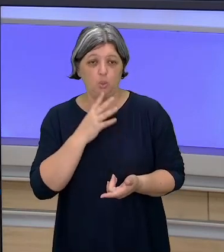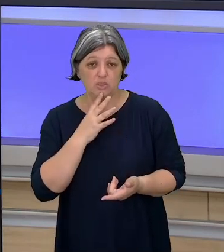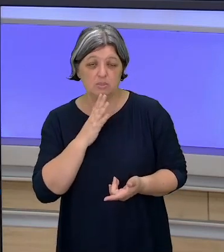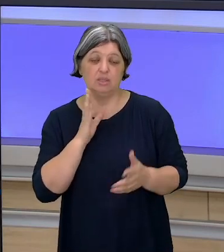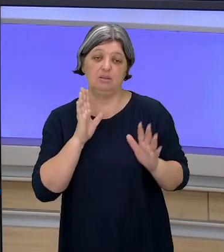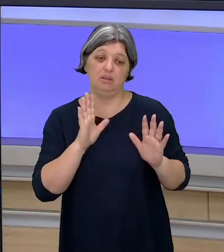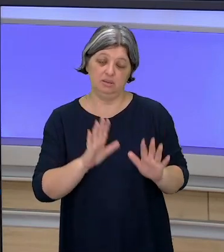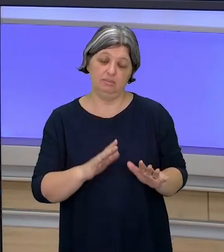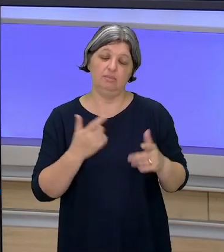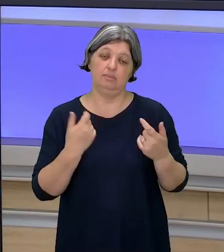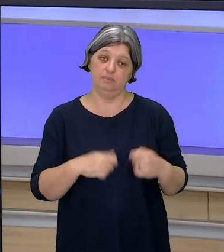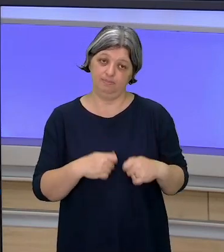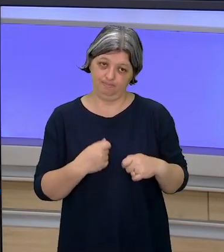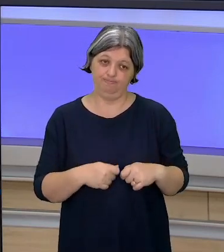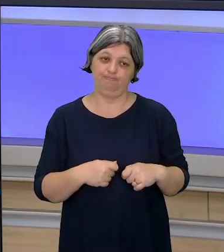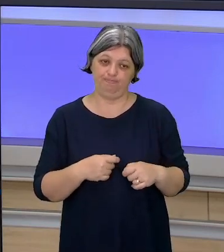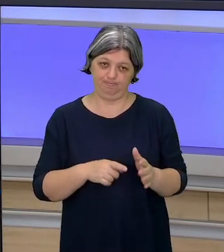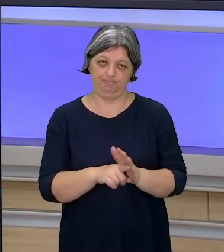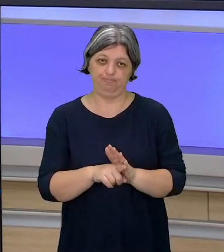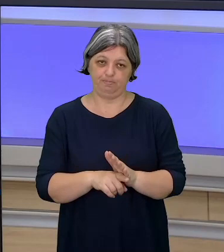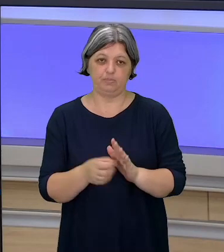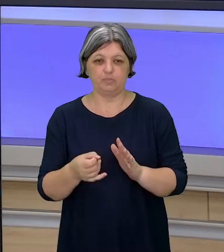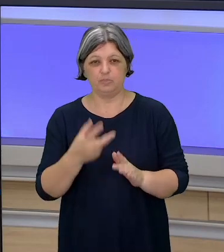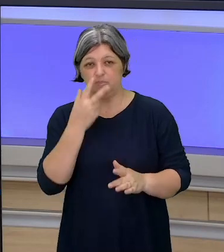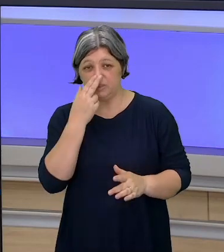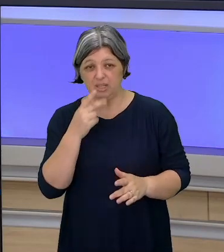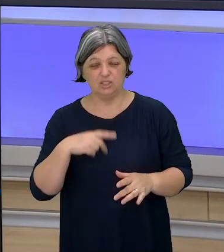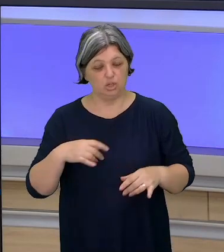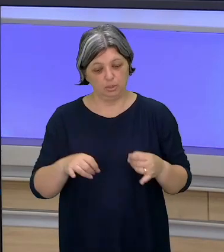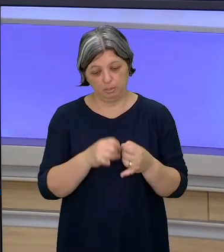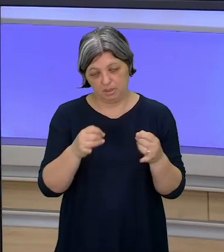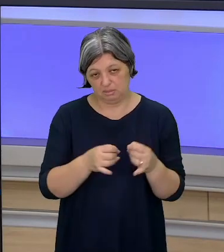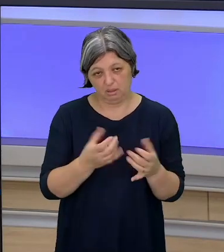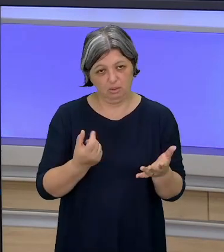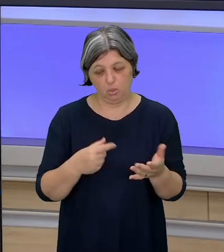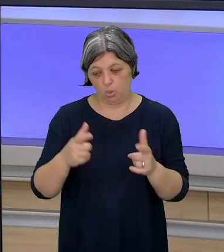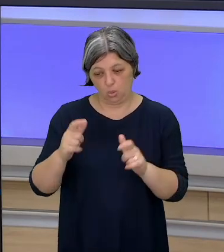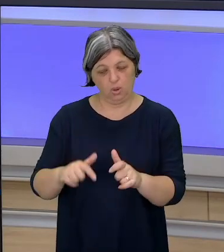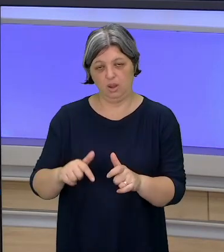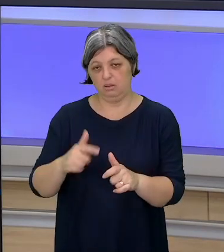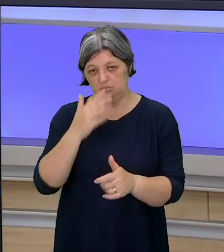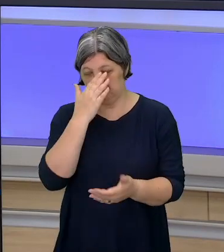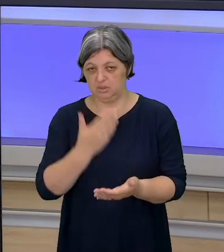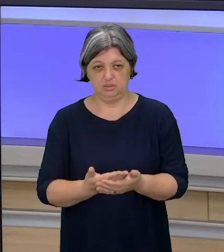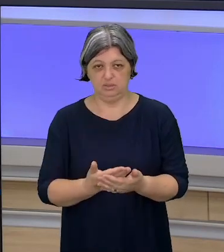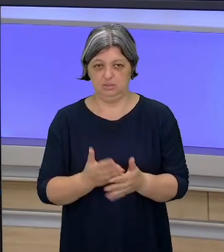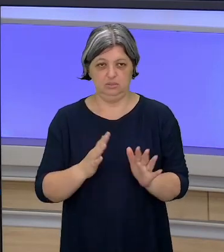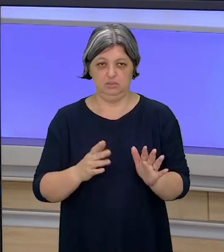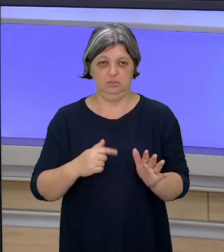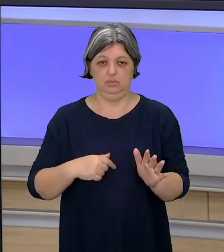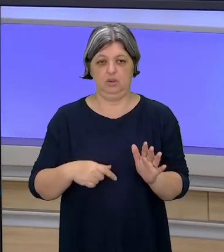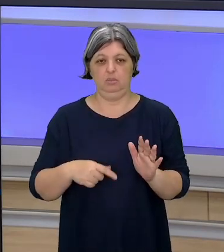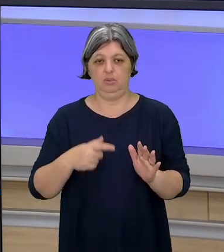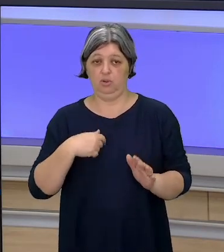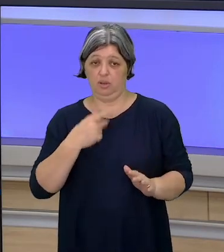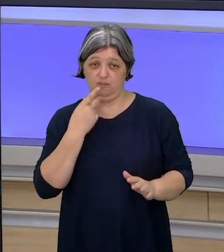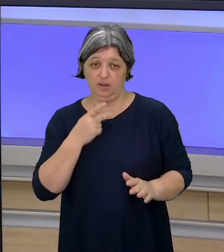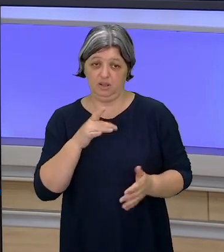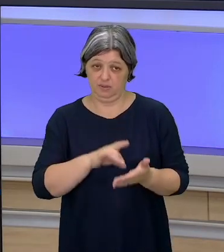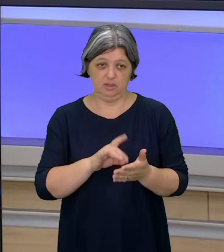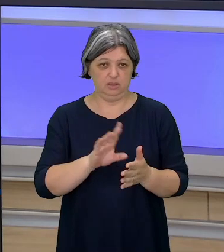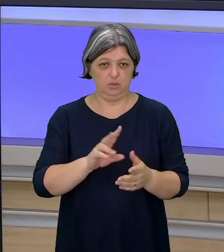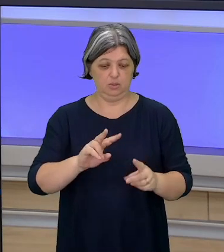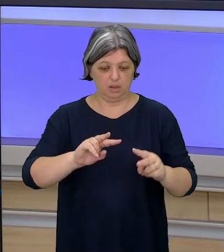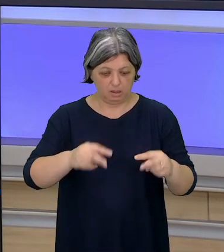ainda assim, se você não acha que eu estou falando besteira, que eu tirei de um lugar que não é confiável, não tome a minha palavra como verdadeira. Pega o